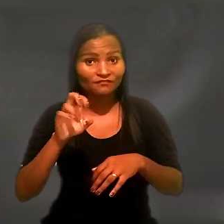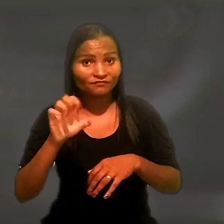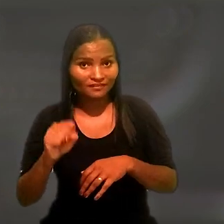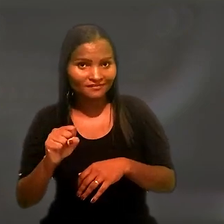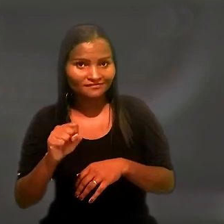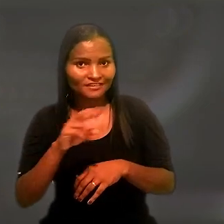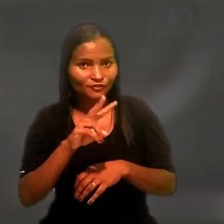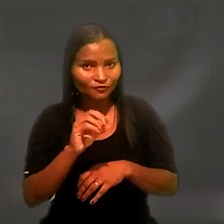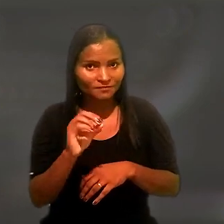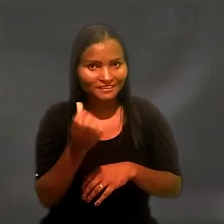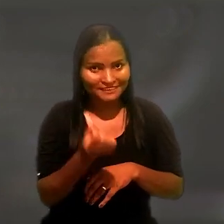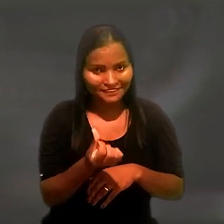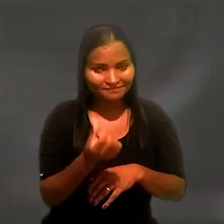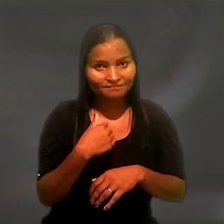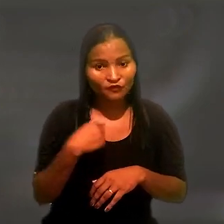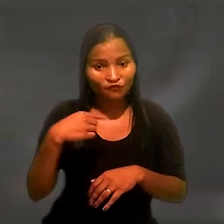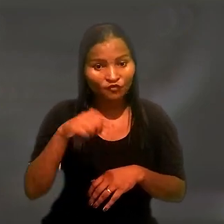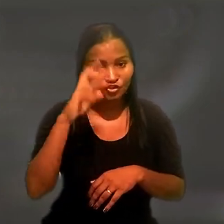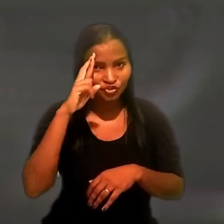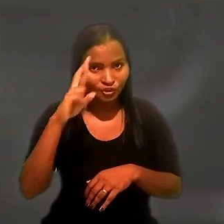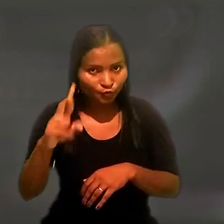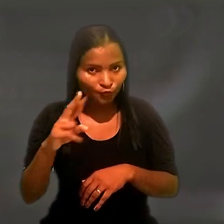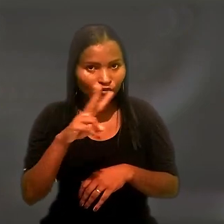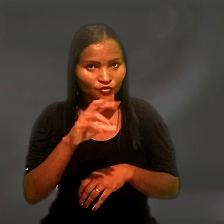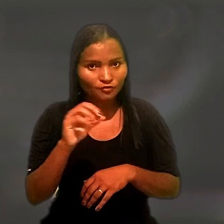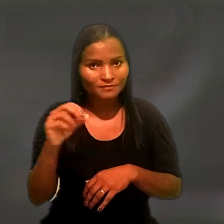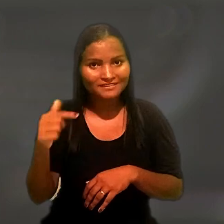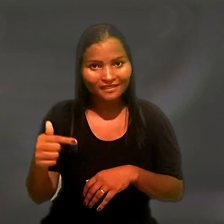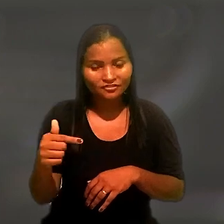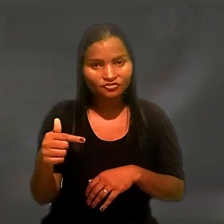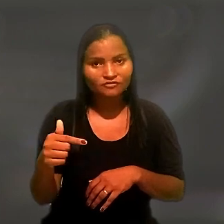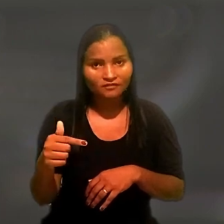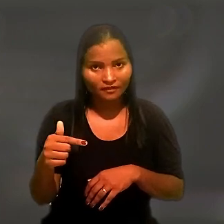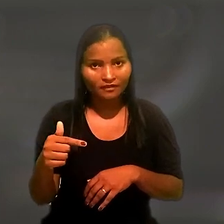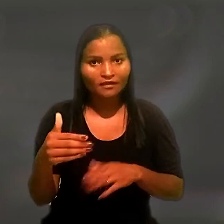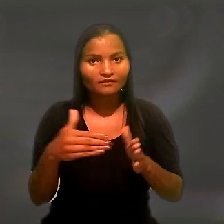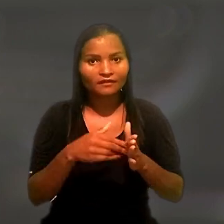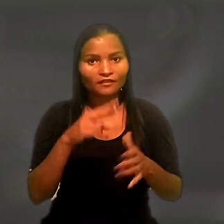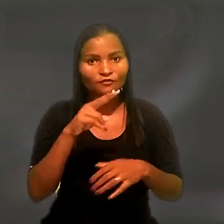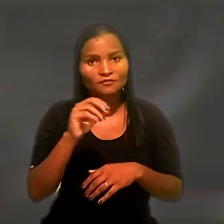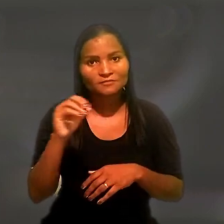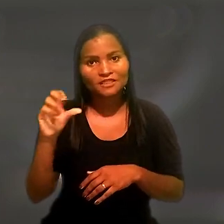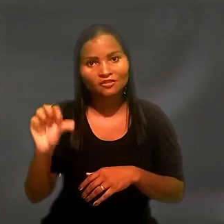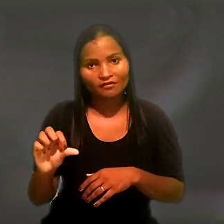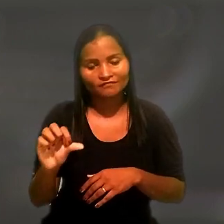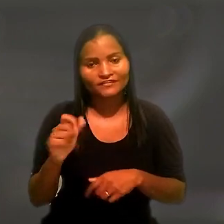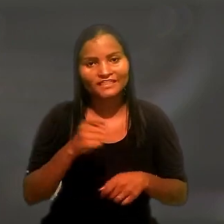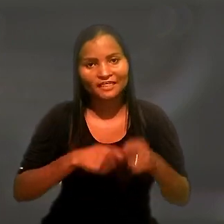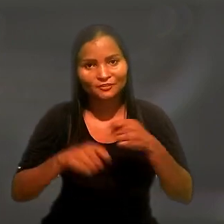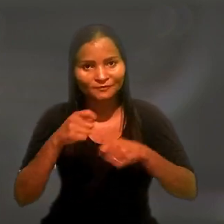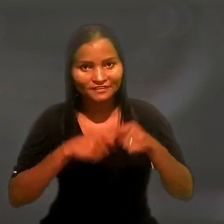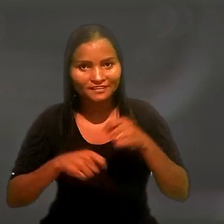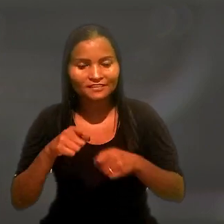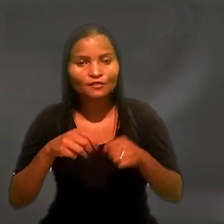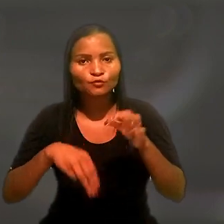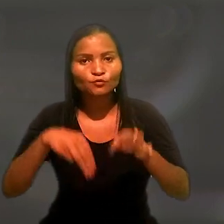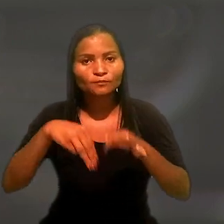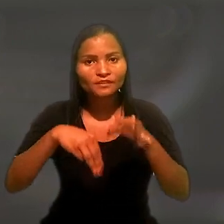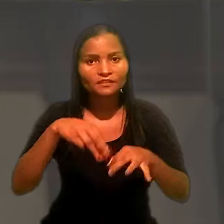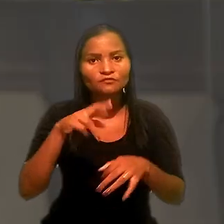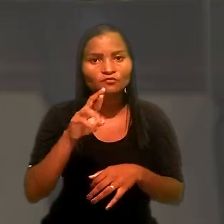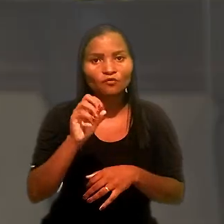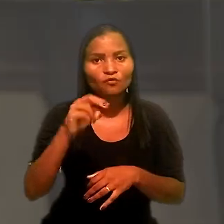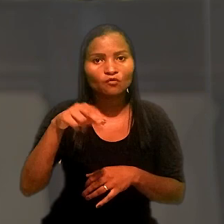da ENAMAT em 2007. Fui até 2007, 2009, na administração do ministro Ronaldo Lopes